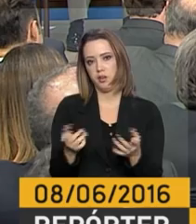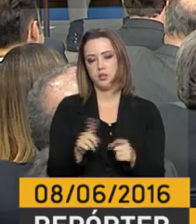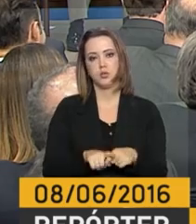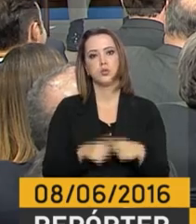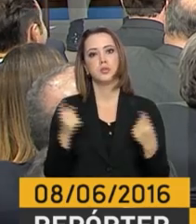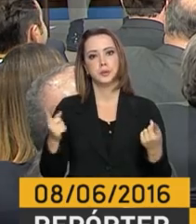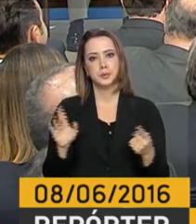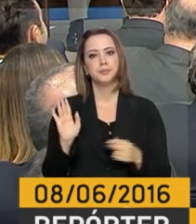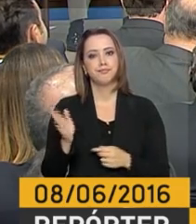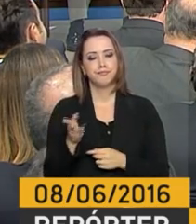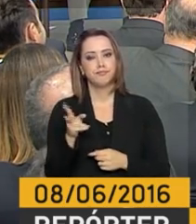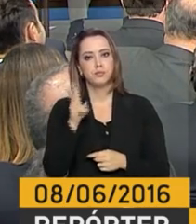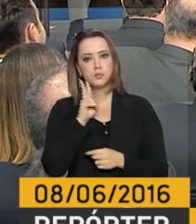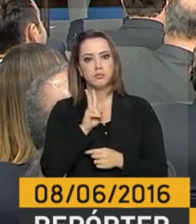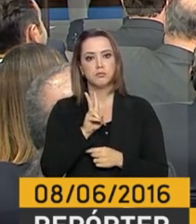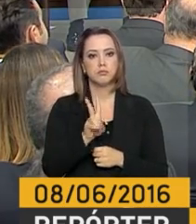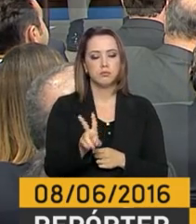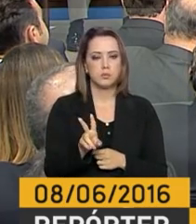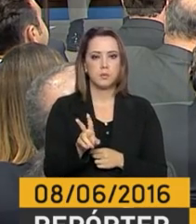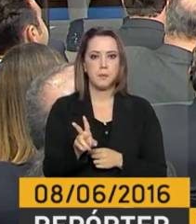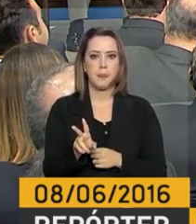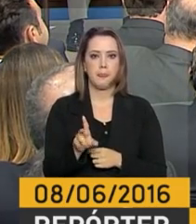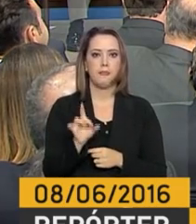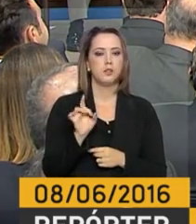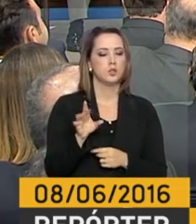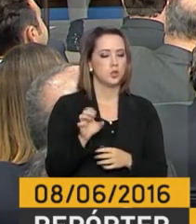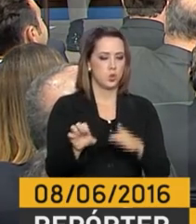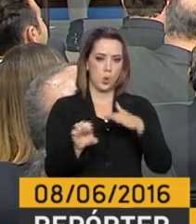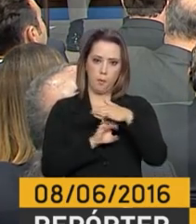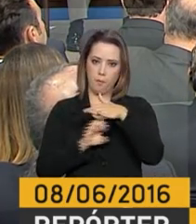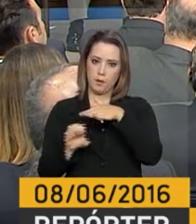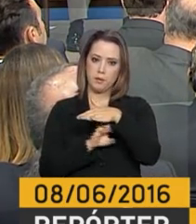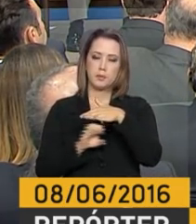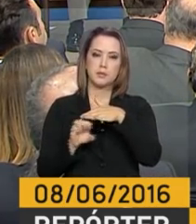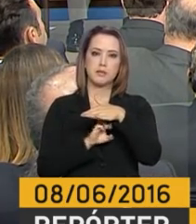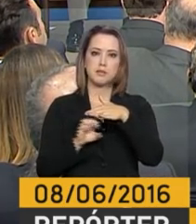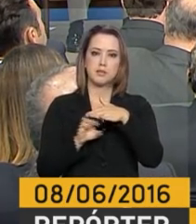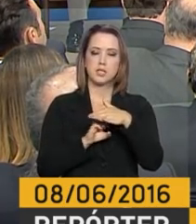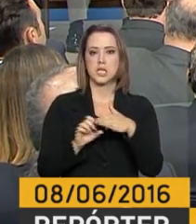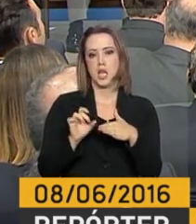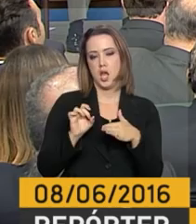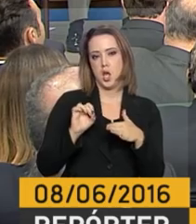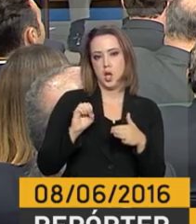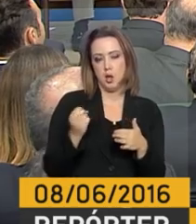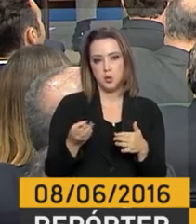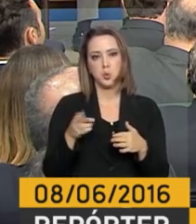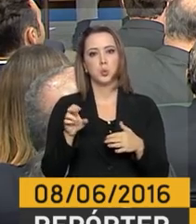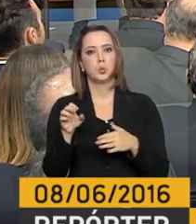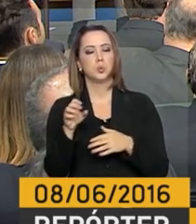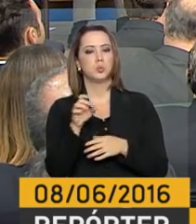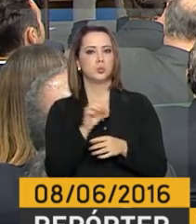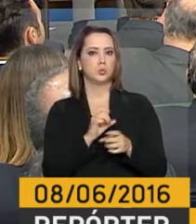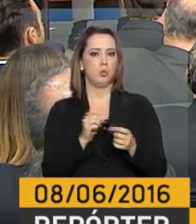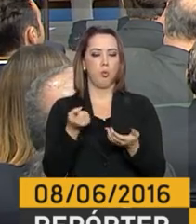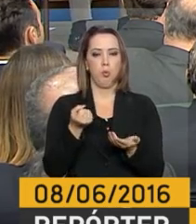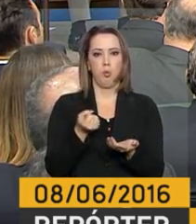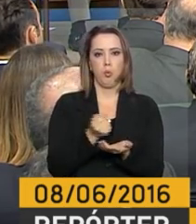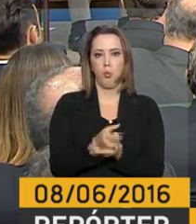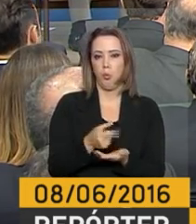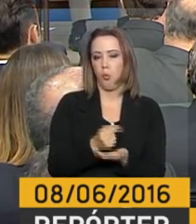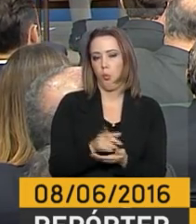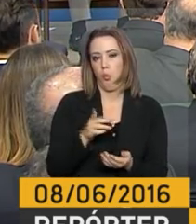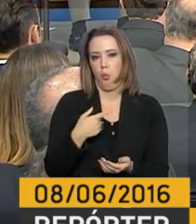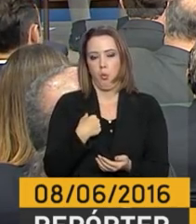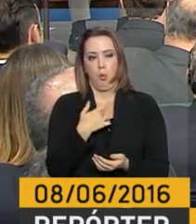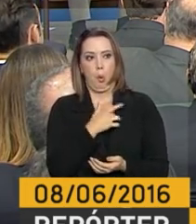Encontramos uma situação onde não era apenas o empresário ou o investidor Nacional internacional que estava em